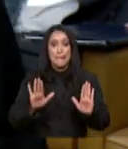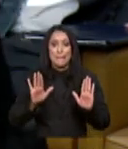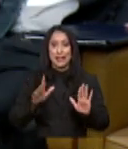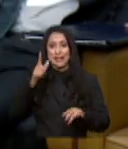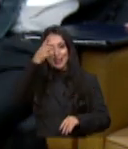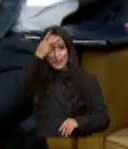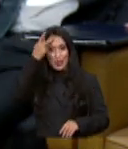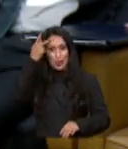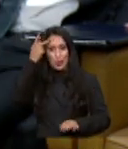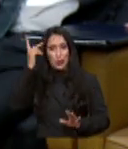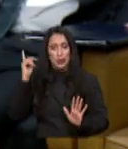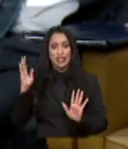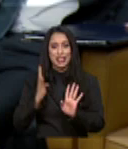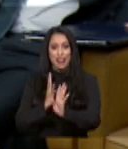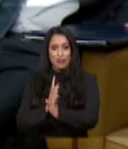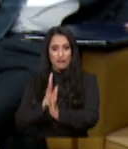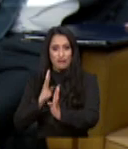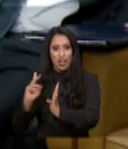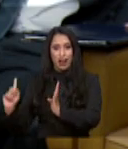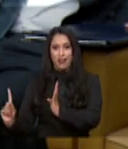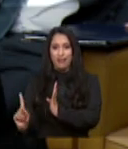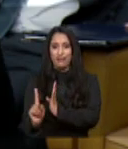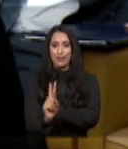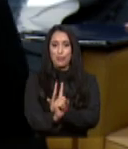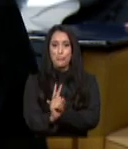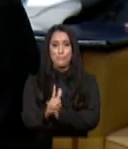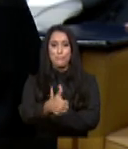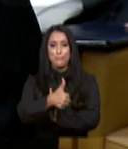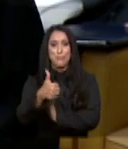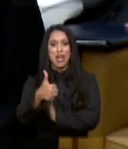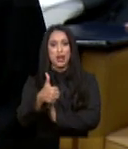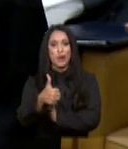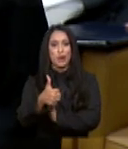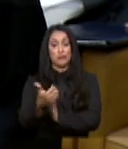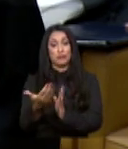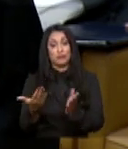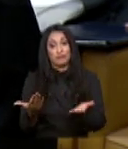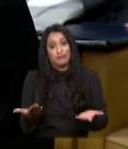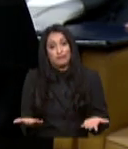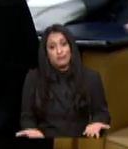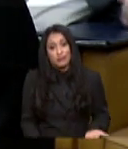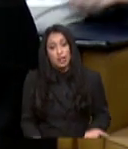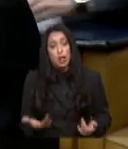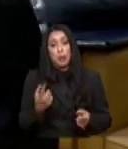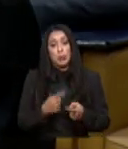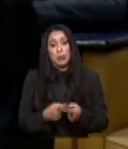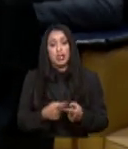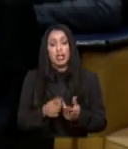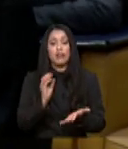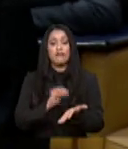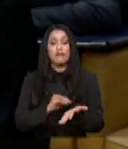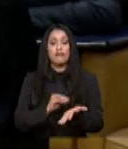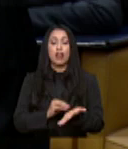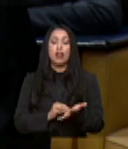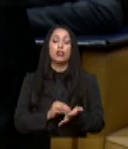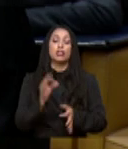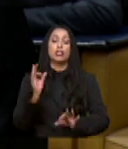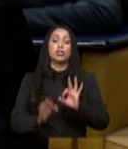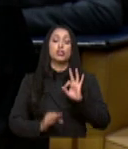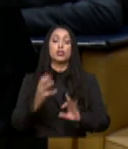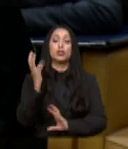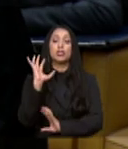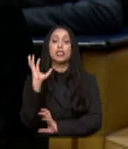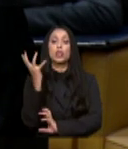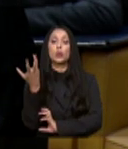na fila. Lamentavelmente, um lugar privilegiado na fila, porque a injustiça climática afeta